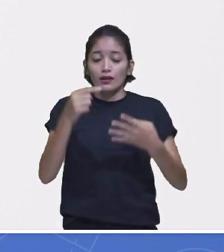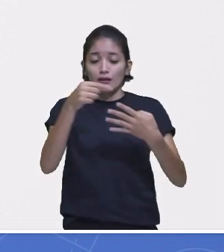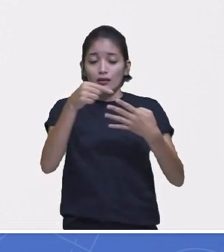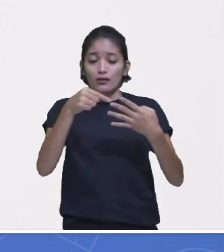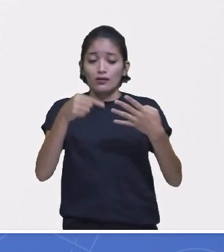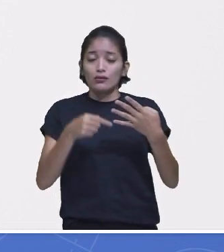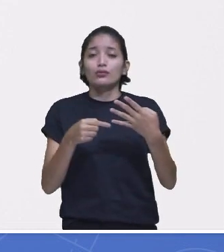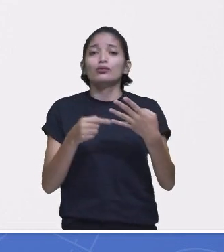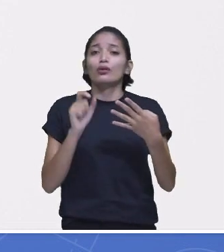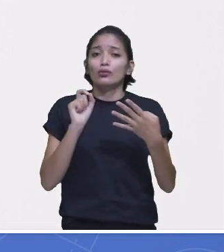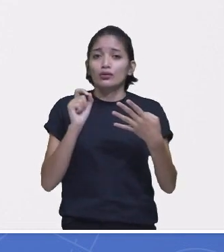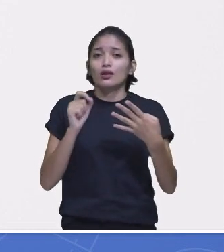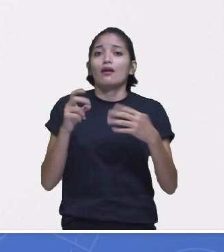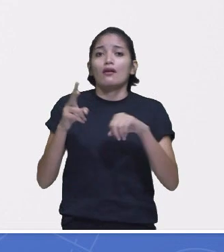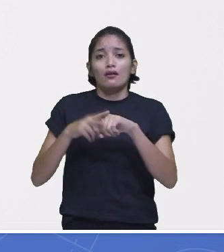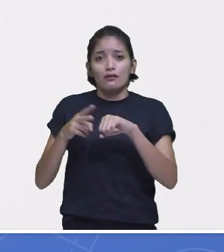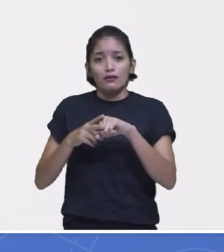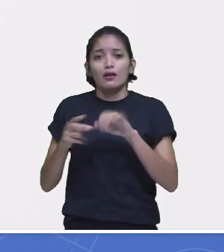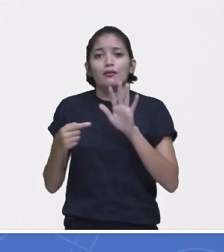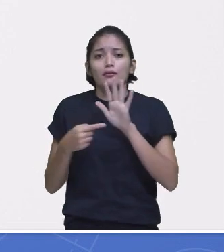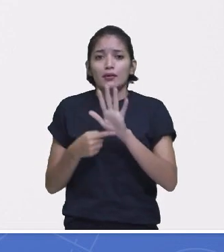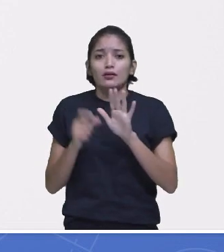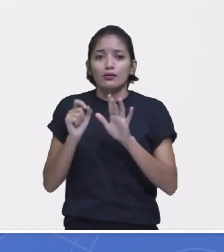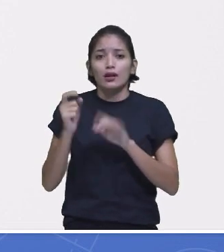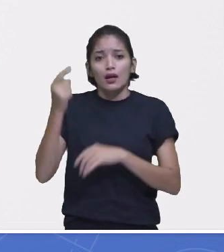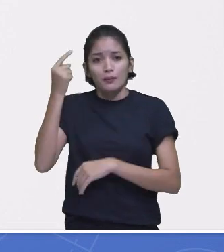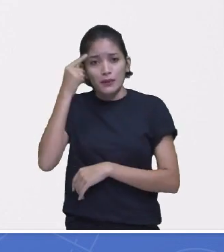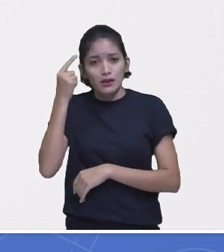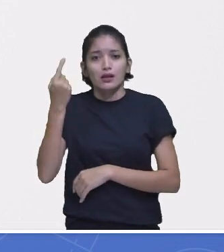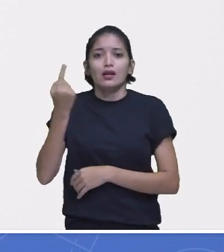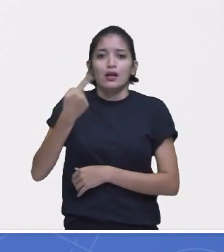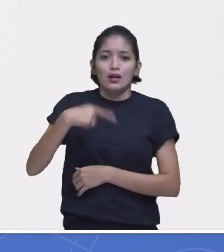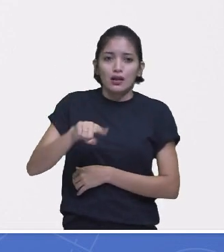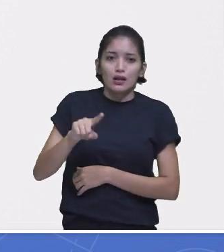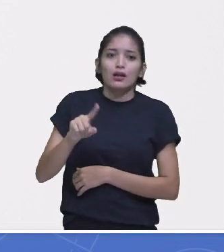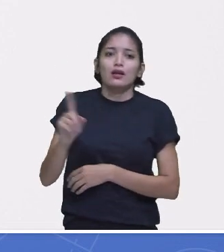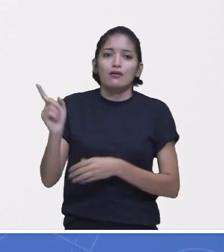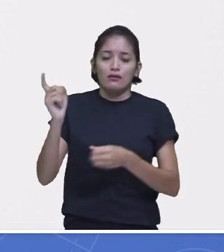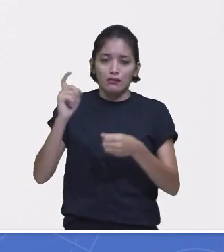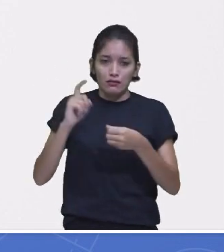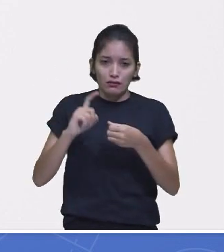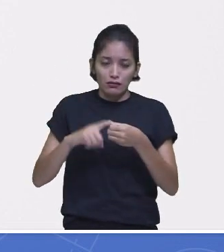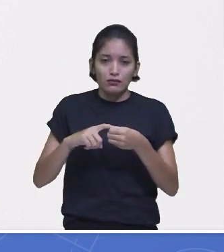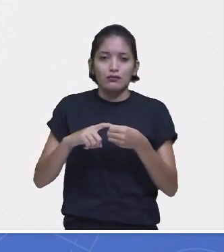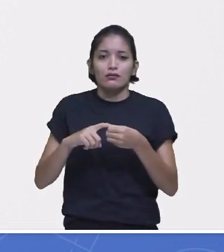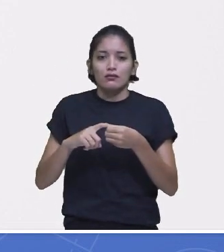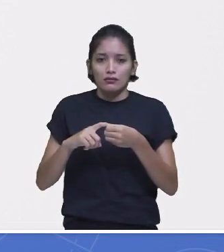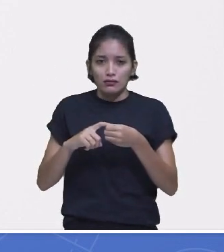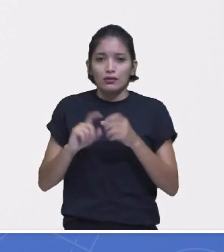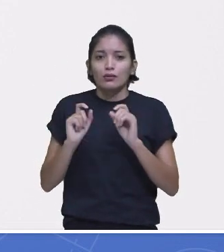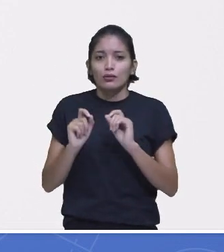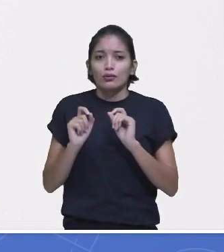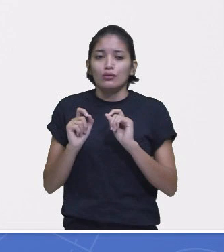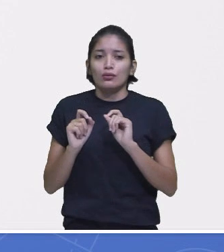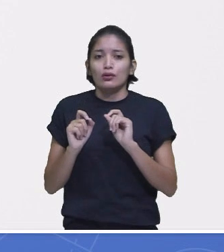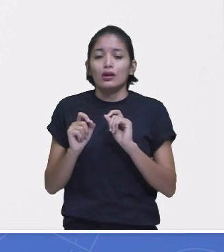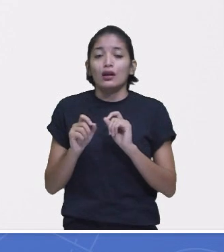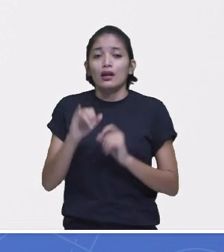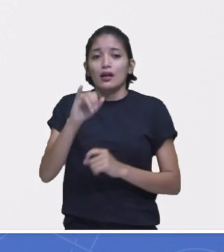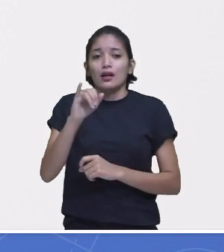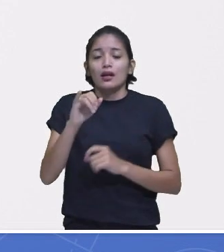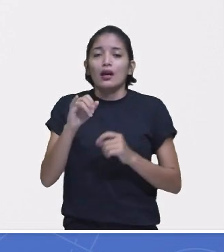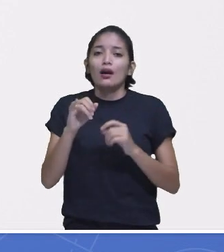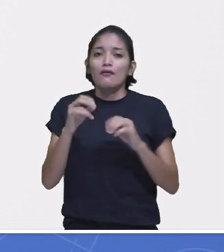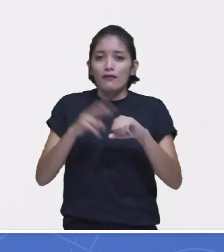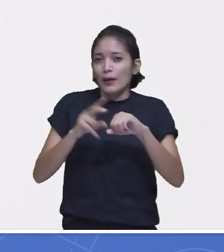verbos apresentados, pensar, oír, volver e descer, são irregulares.